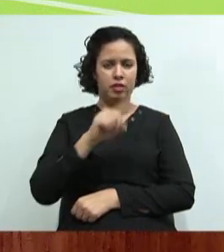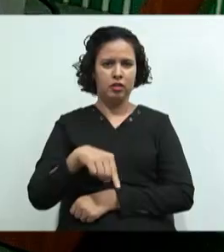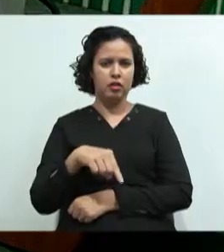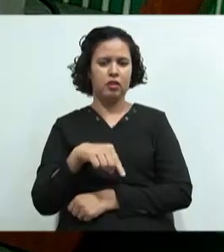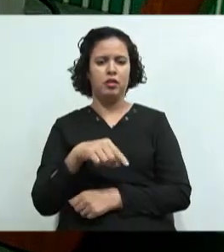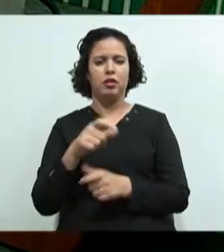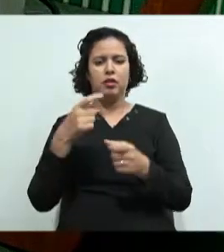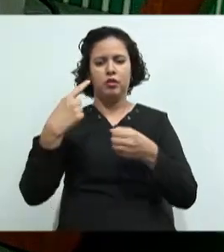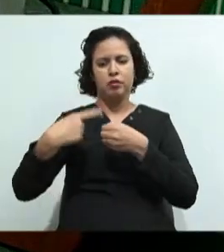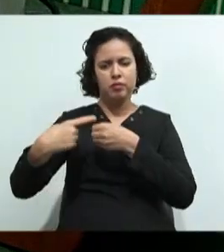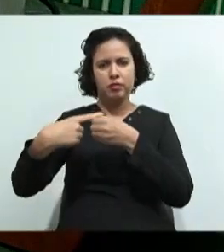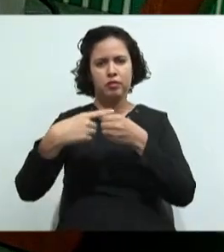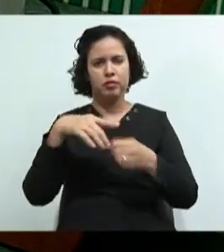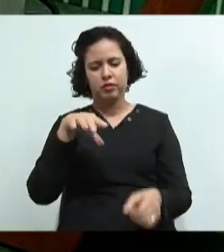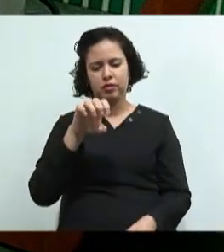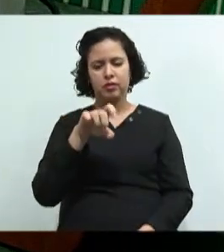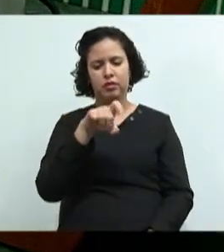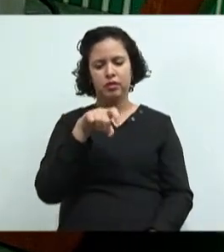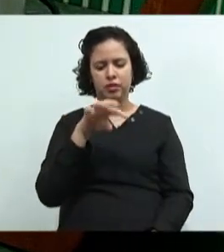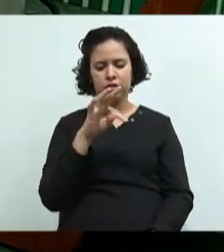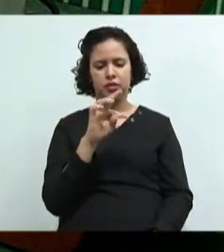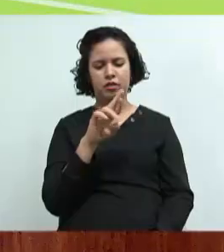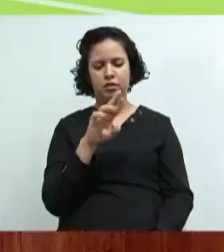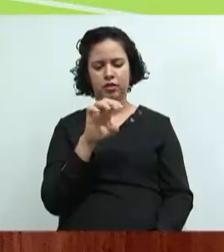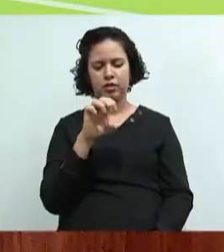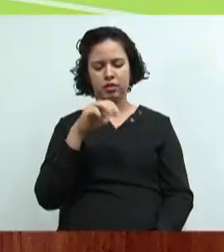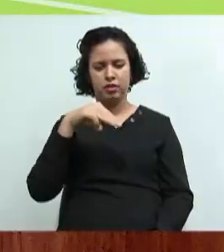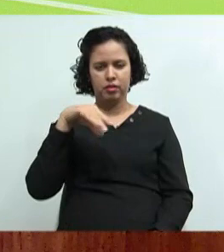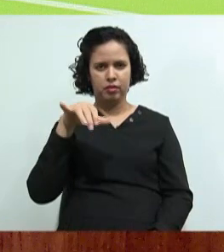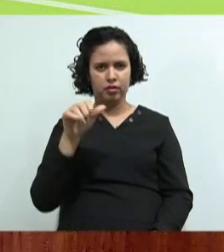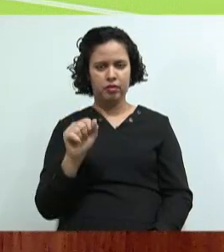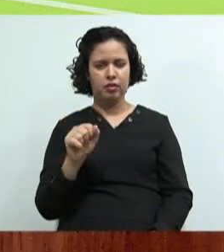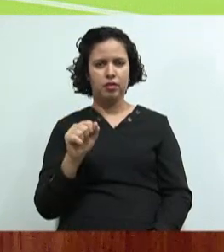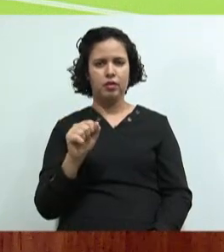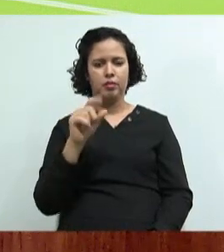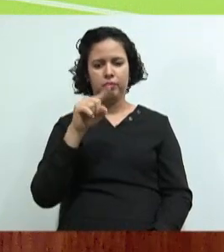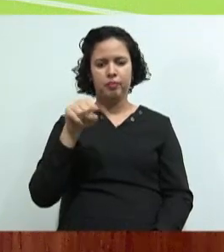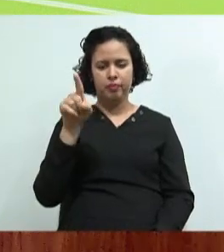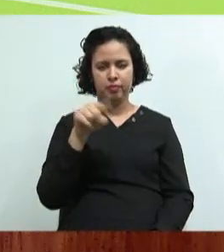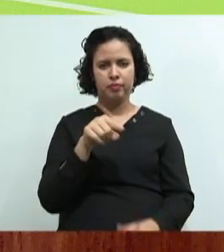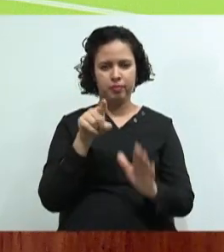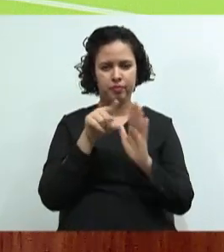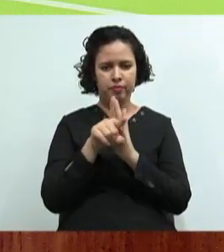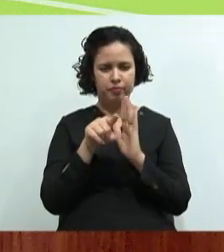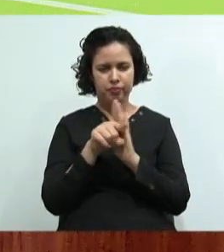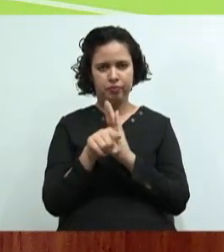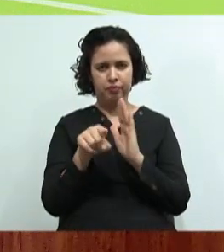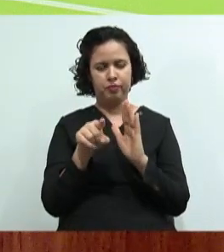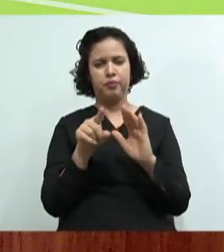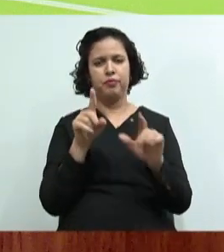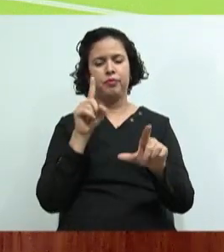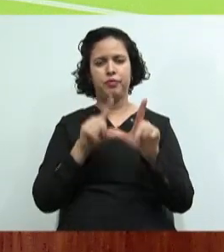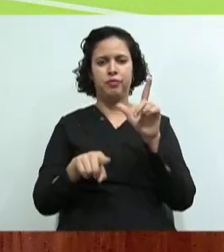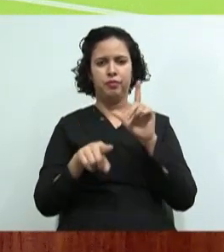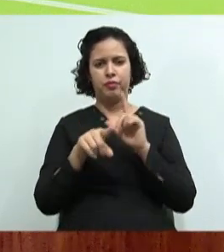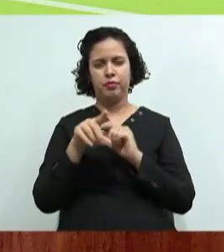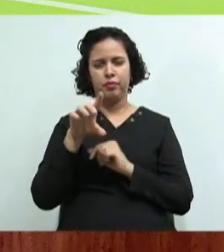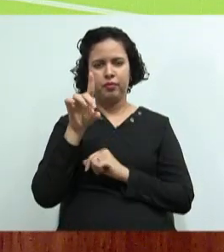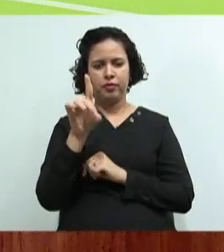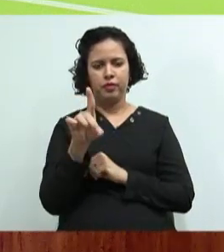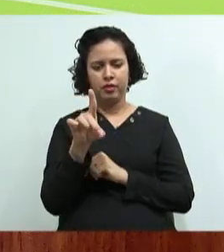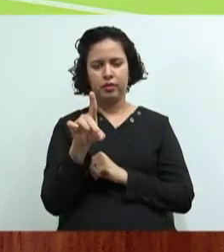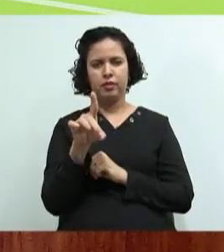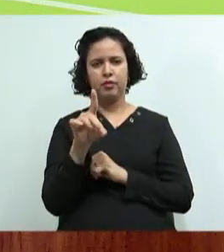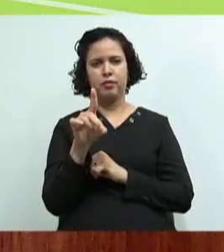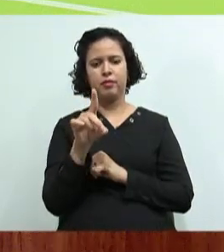Extrema. Isso. A Rayane marcou a letra D e a aluna Nathalie